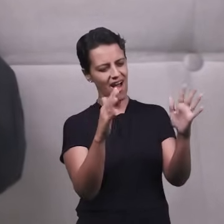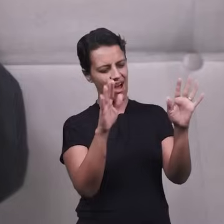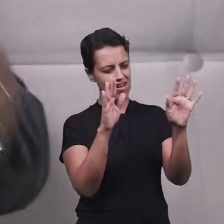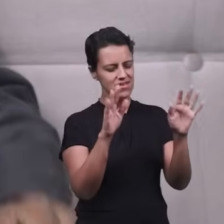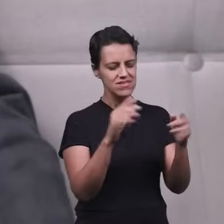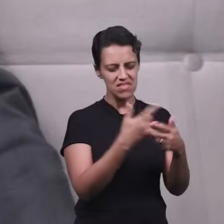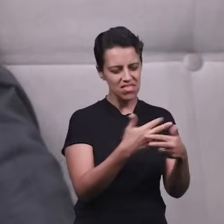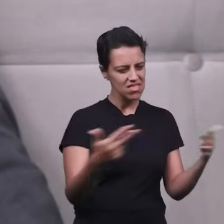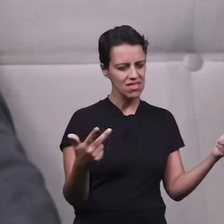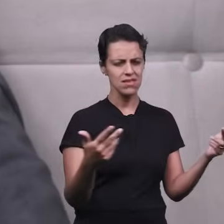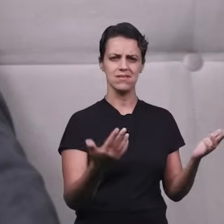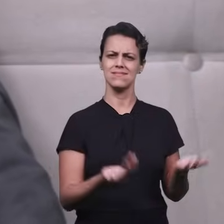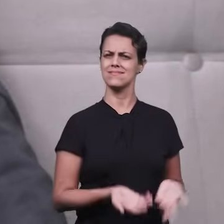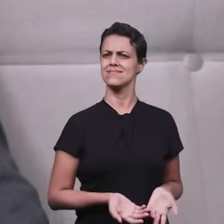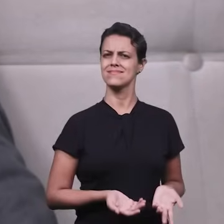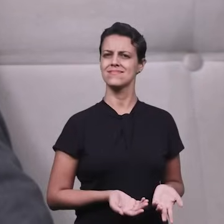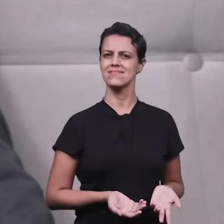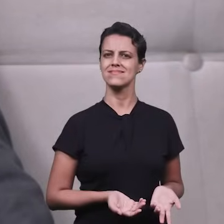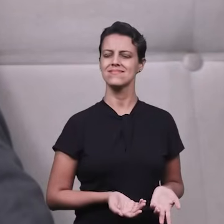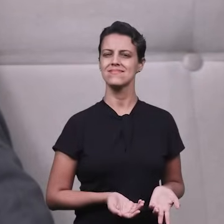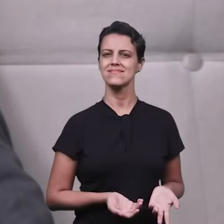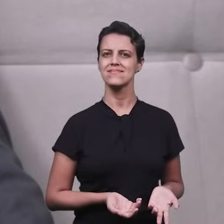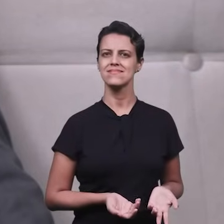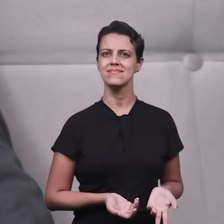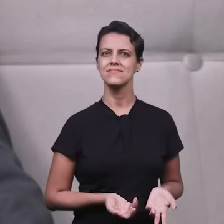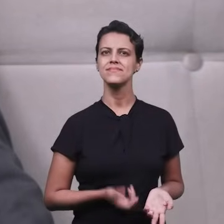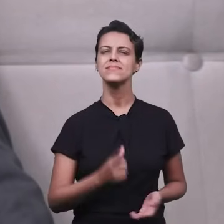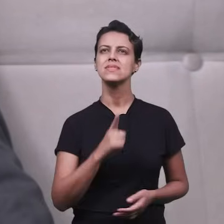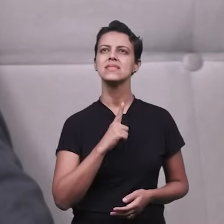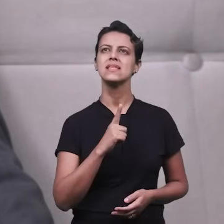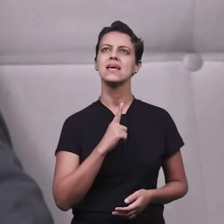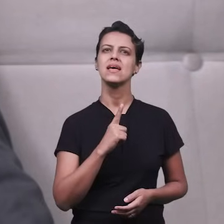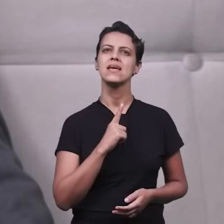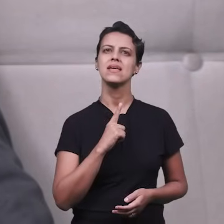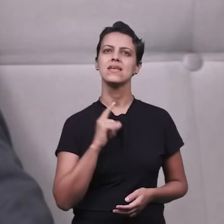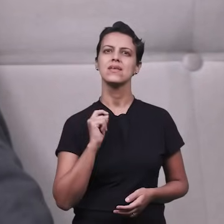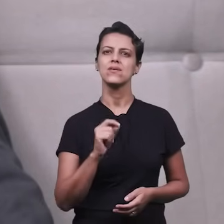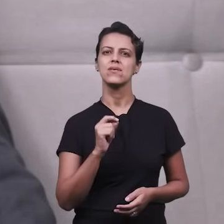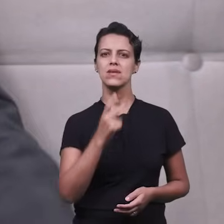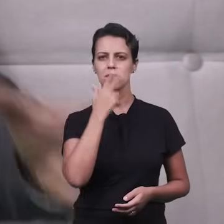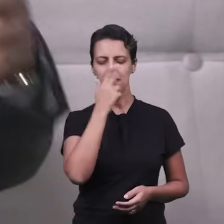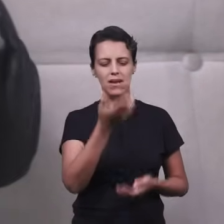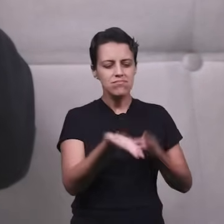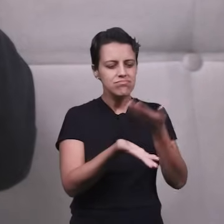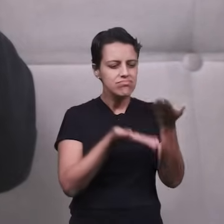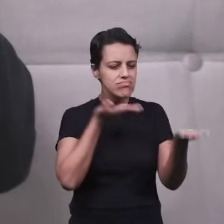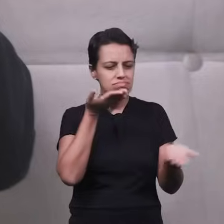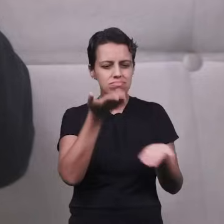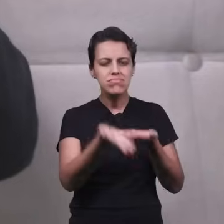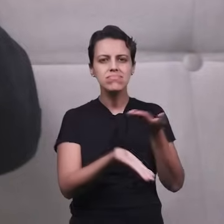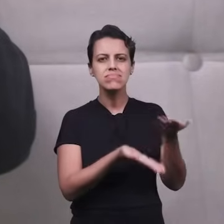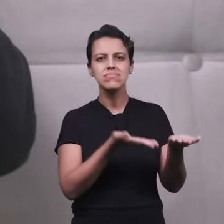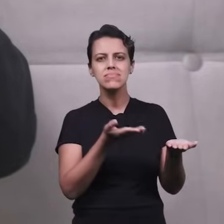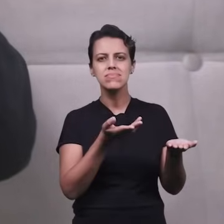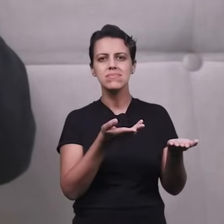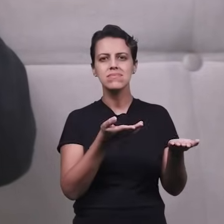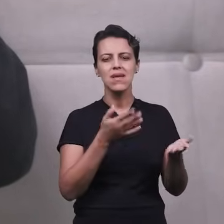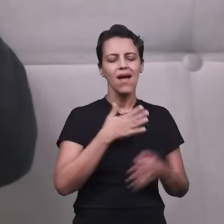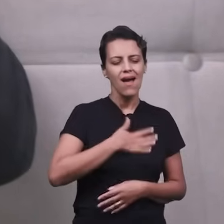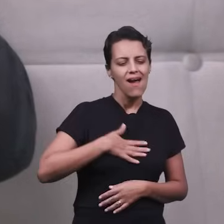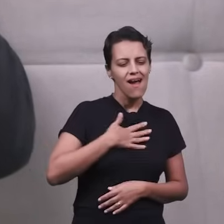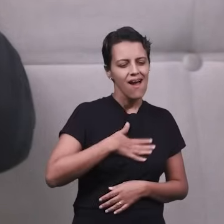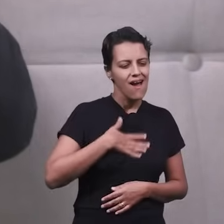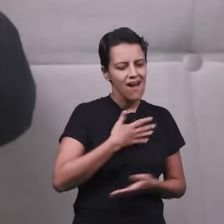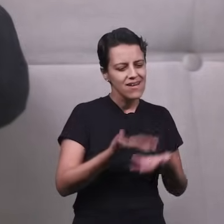ali. Então as pessoas, existe um chamado, eles chamam a questão de atender uma clientela, né? A clientela precisa